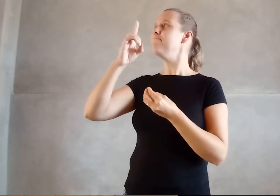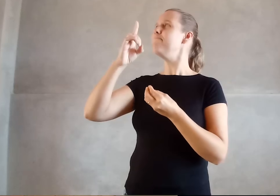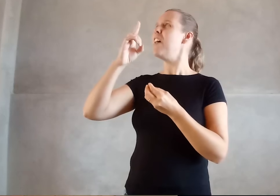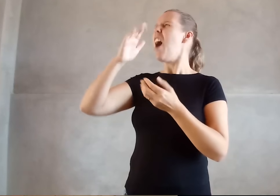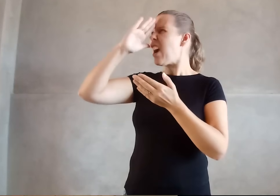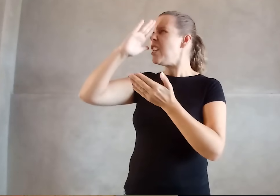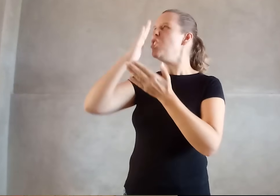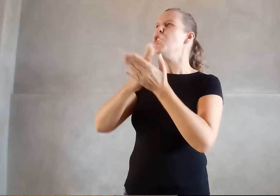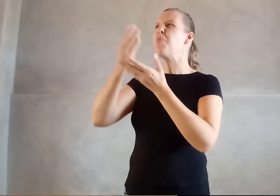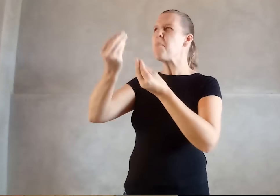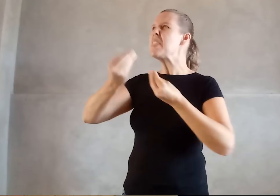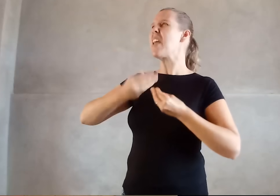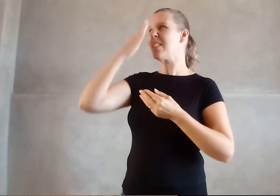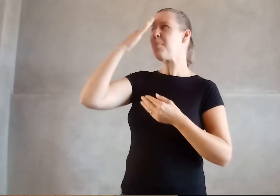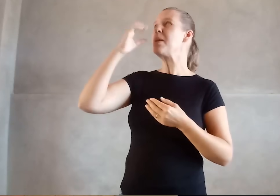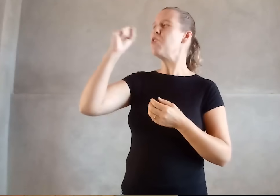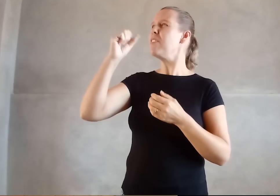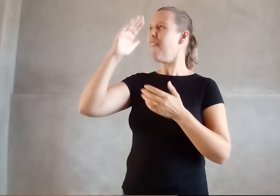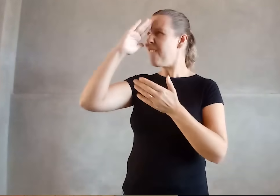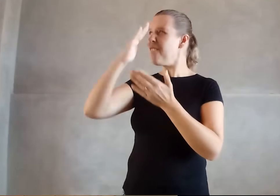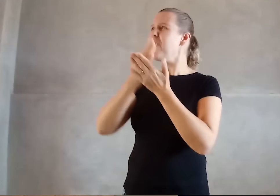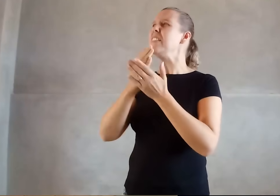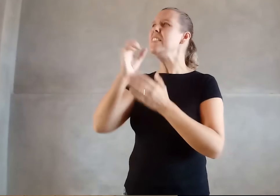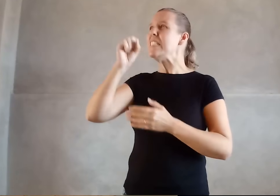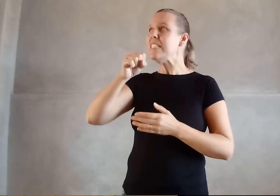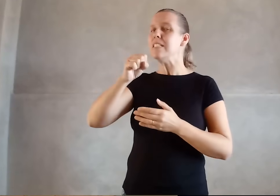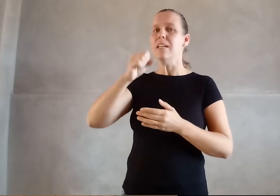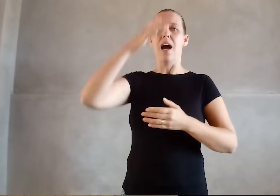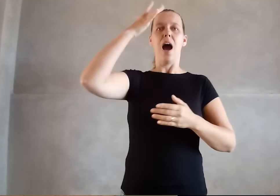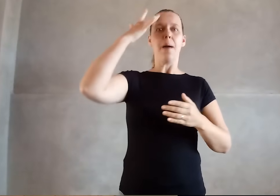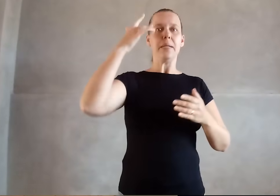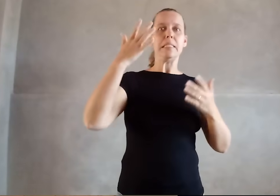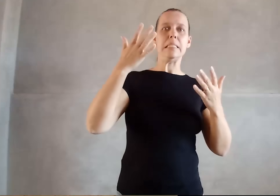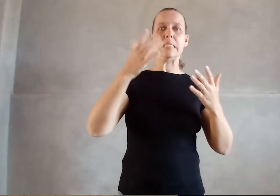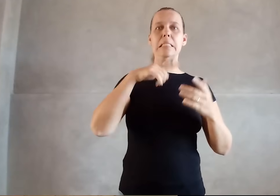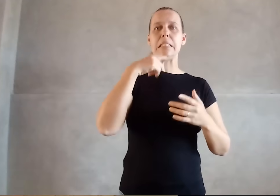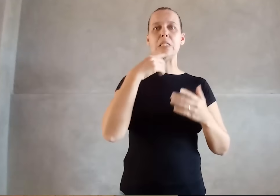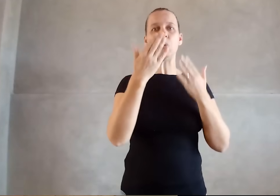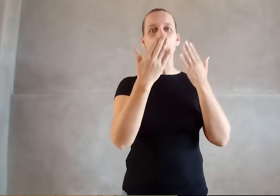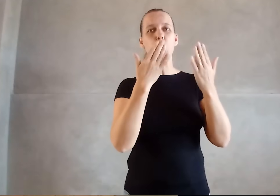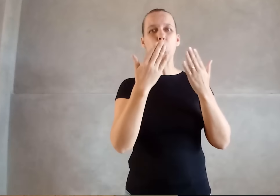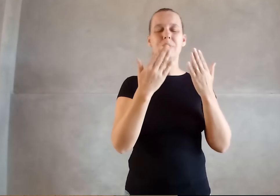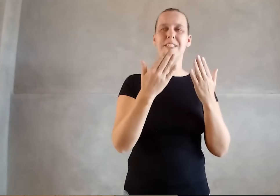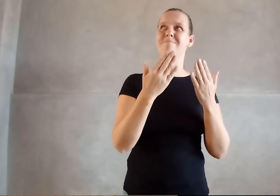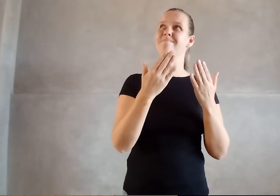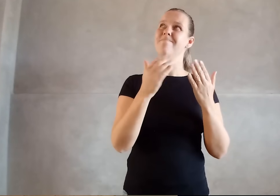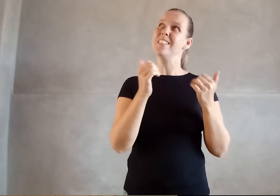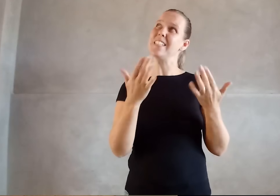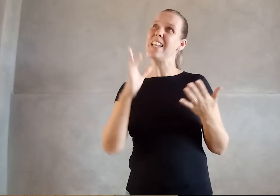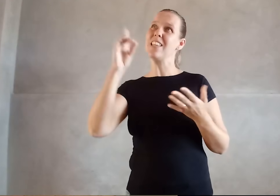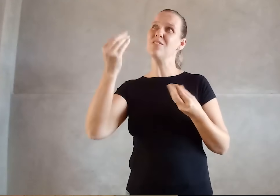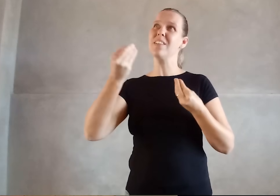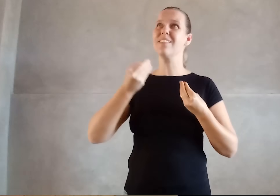hoje acredita que Deus vai responder, vai te dar sabedoria, mas amanhã você já acorda duvidando. Amanhã você já acorda